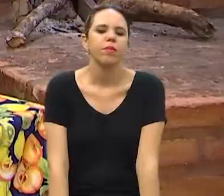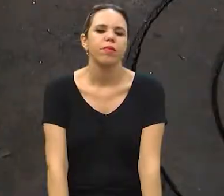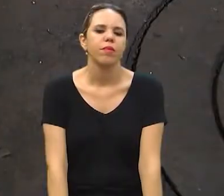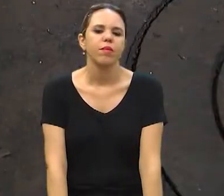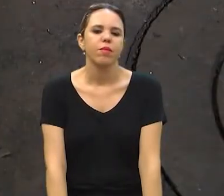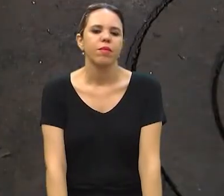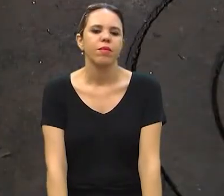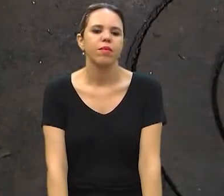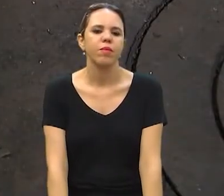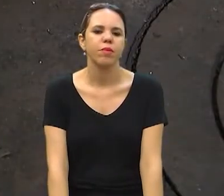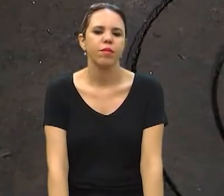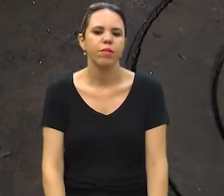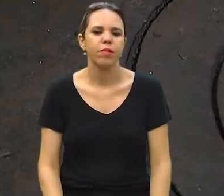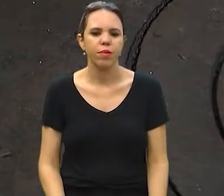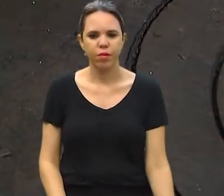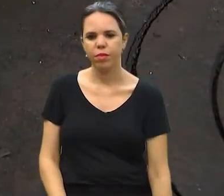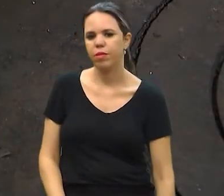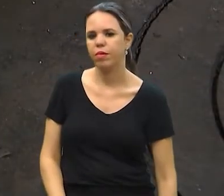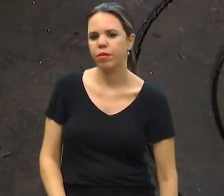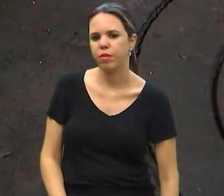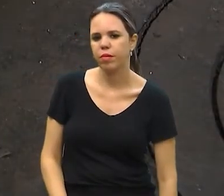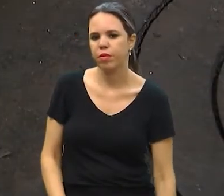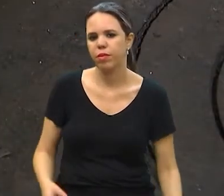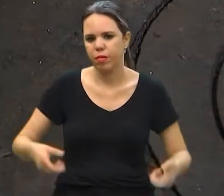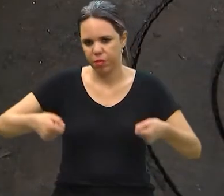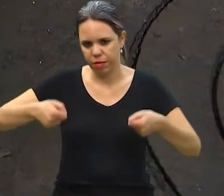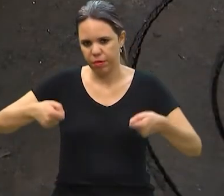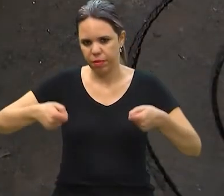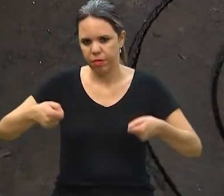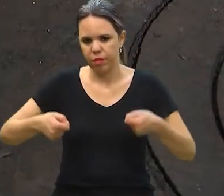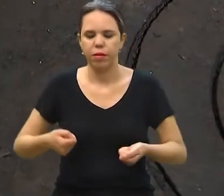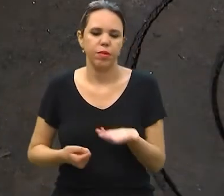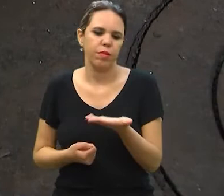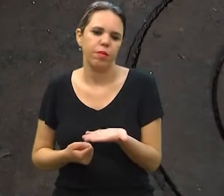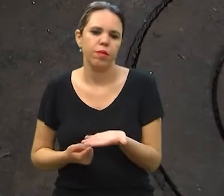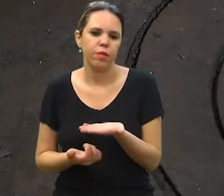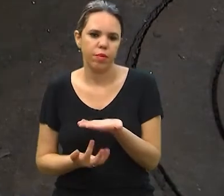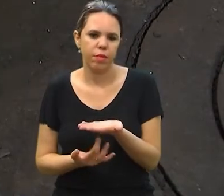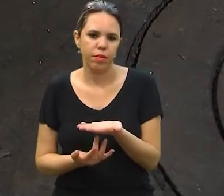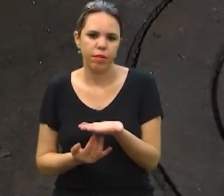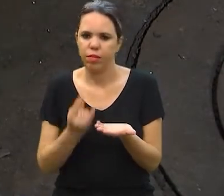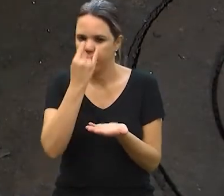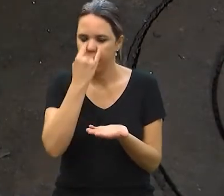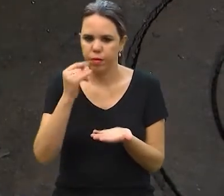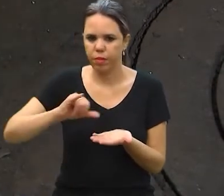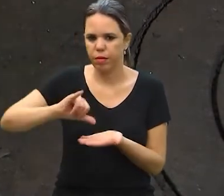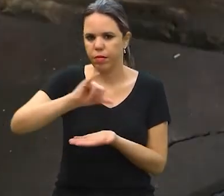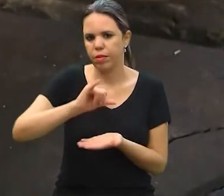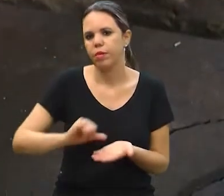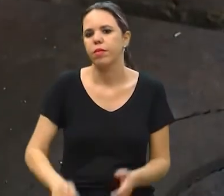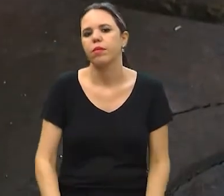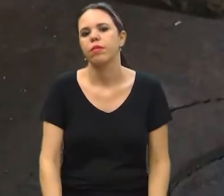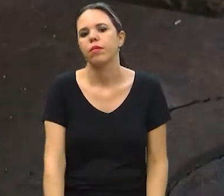aí. Para começar, pegue uma panela. Você vai refogar a cebola no azeite.